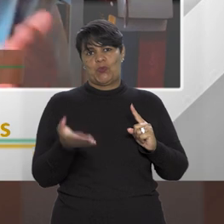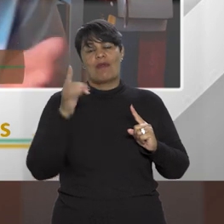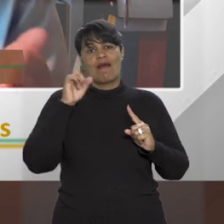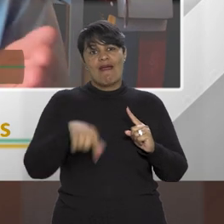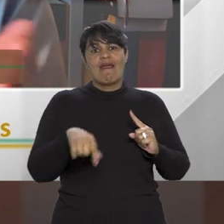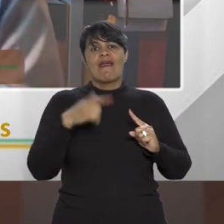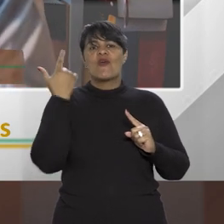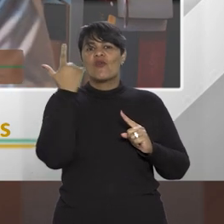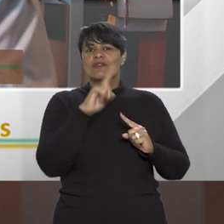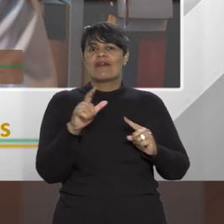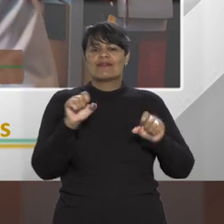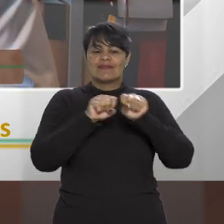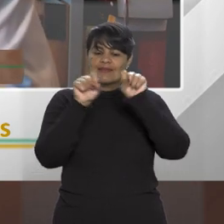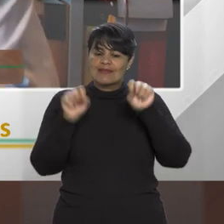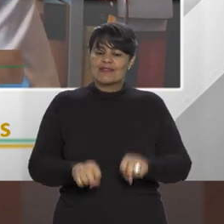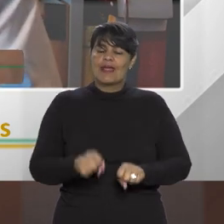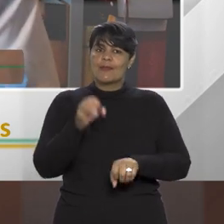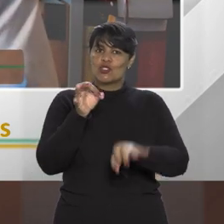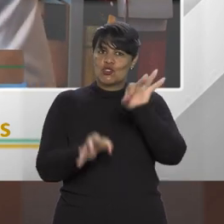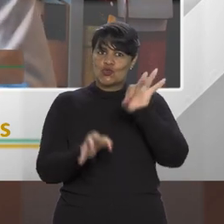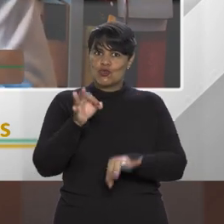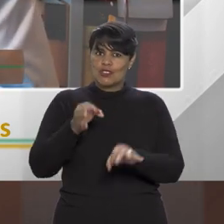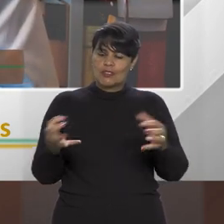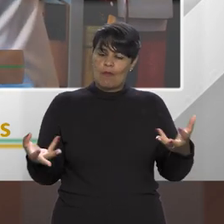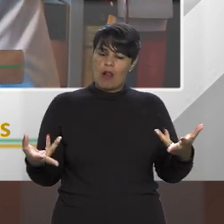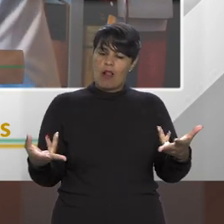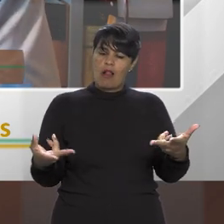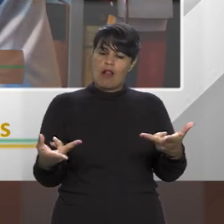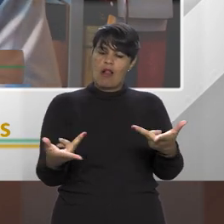óleo que ajuda o funcionamento do sistema é o Instituto da